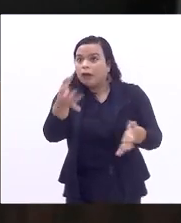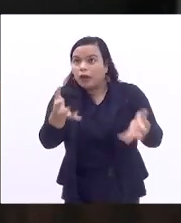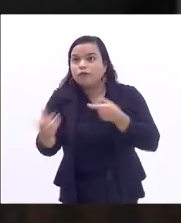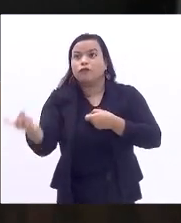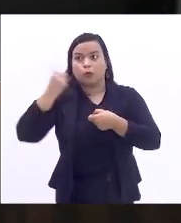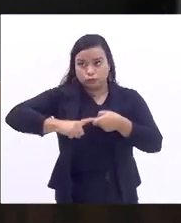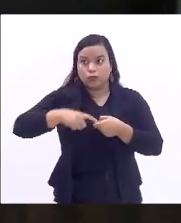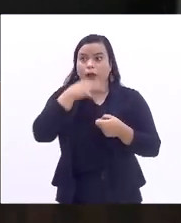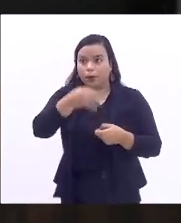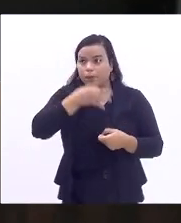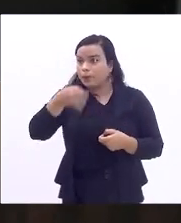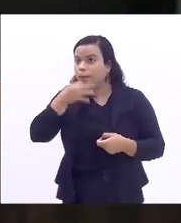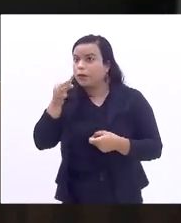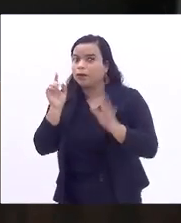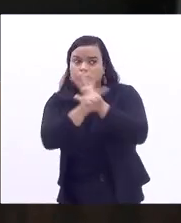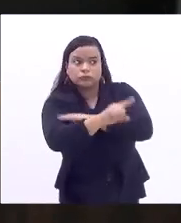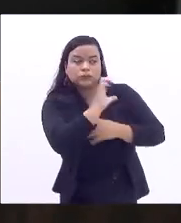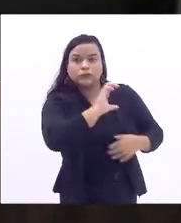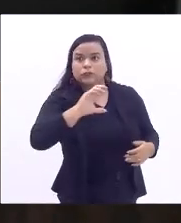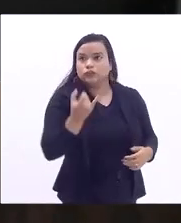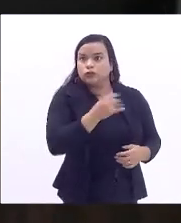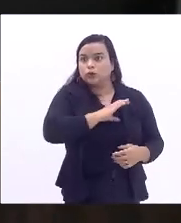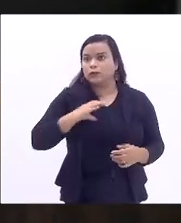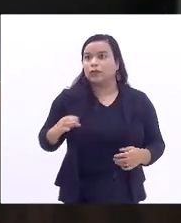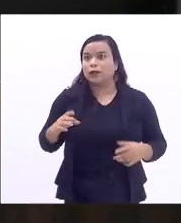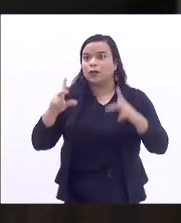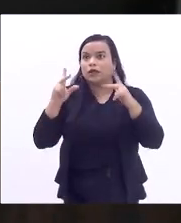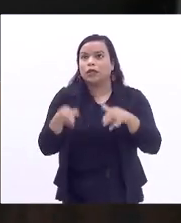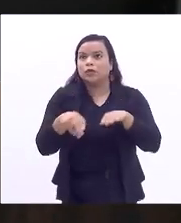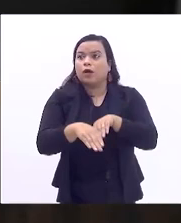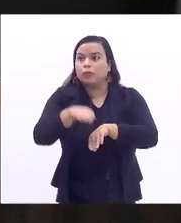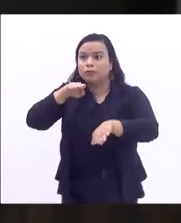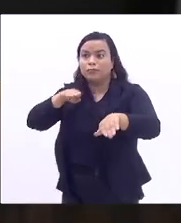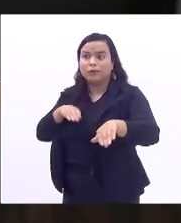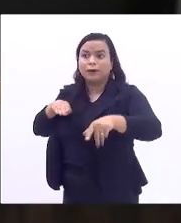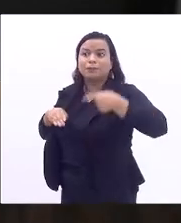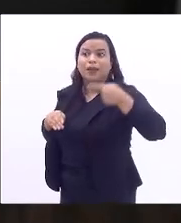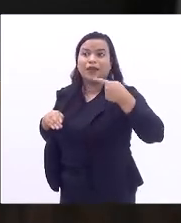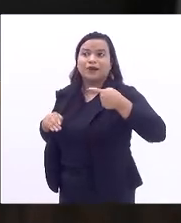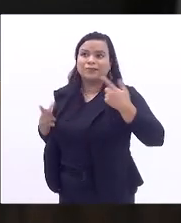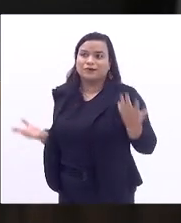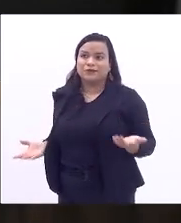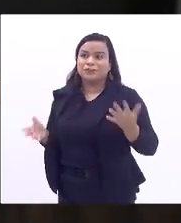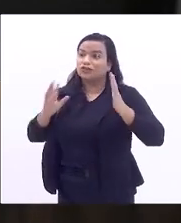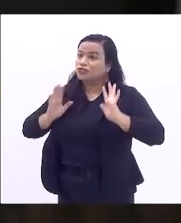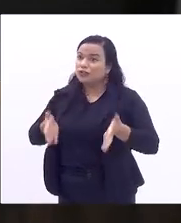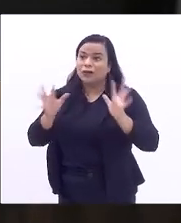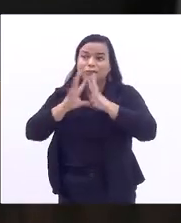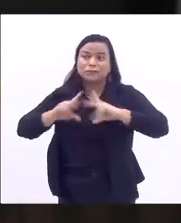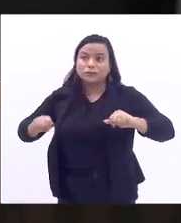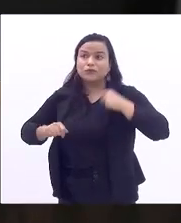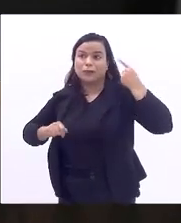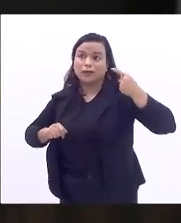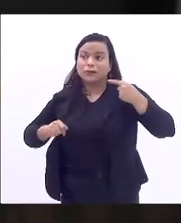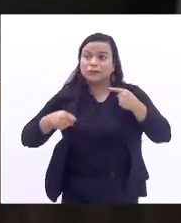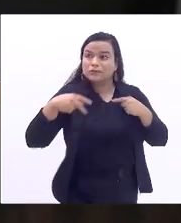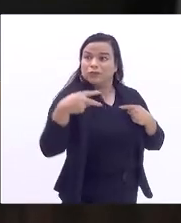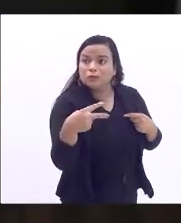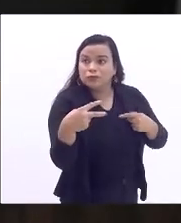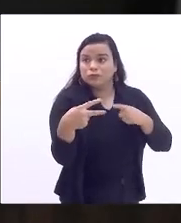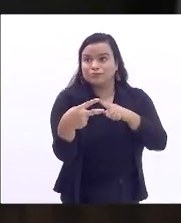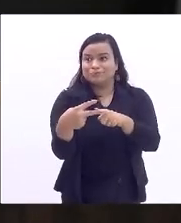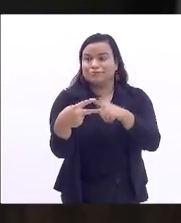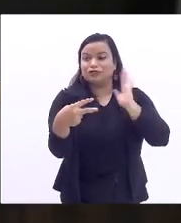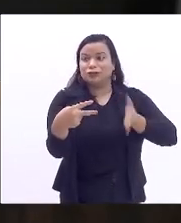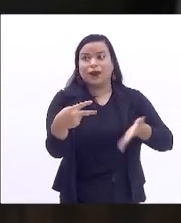para acolher o parecer da ccj nós é como se tivesse primeira discussão ainda o que pode acontecer é agora na segunda